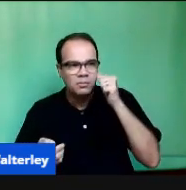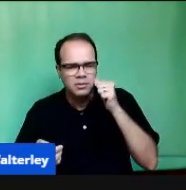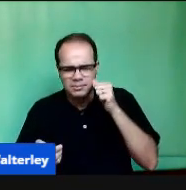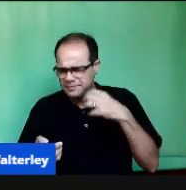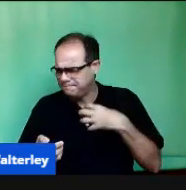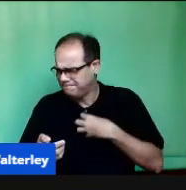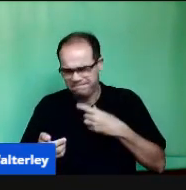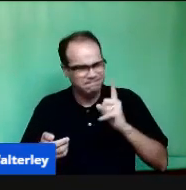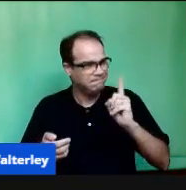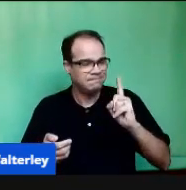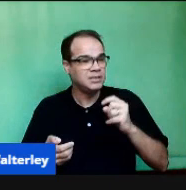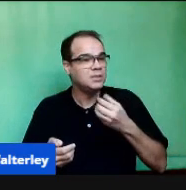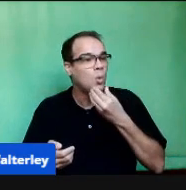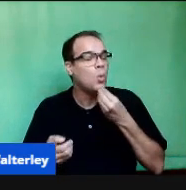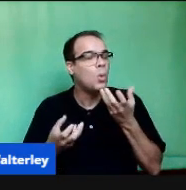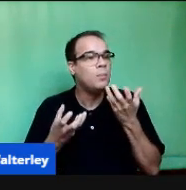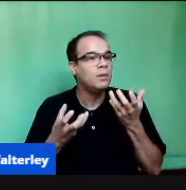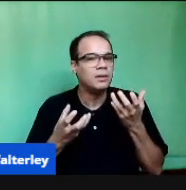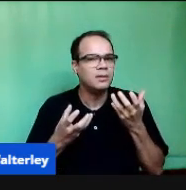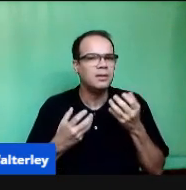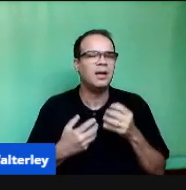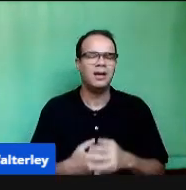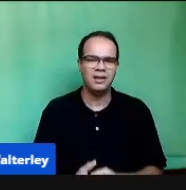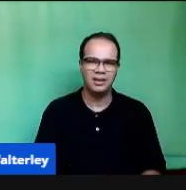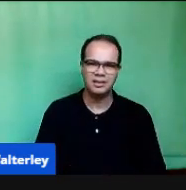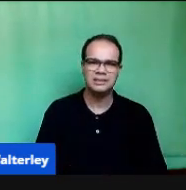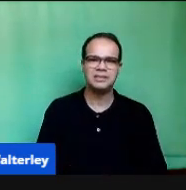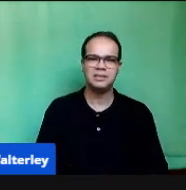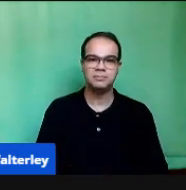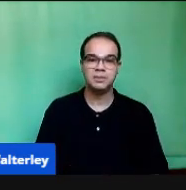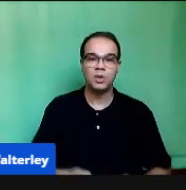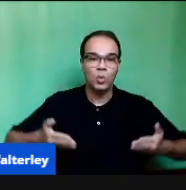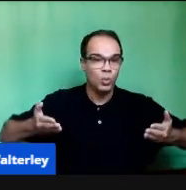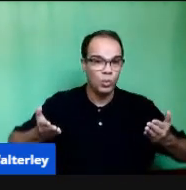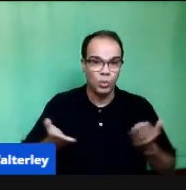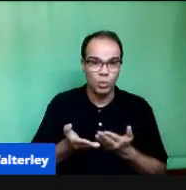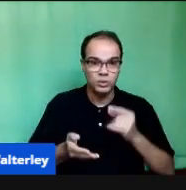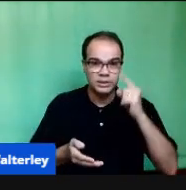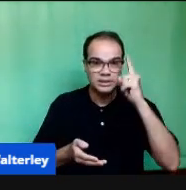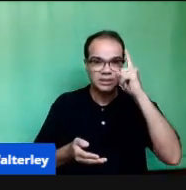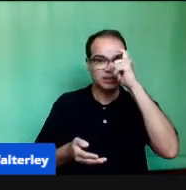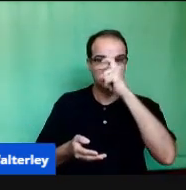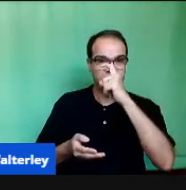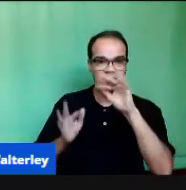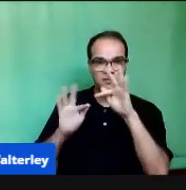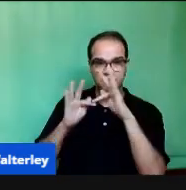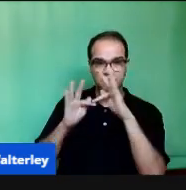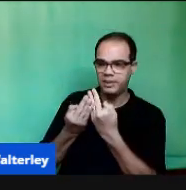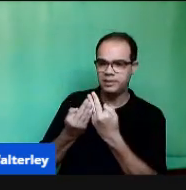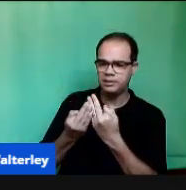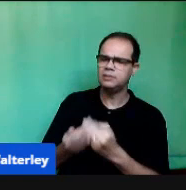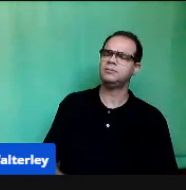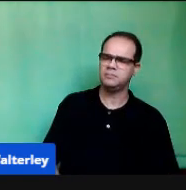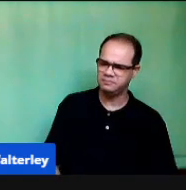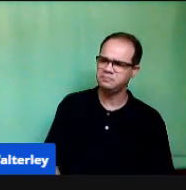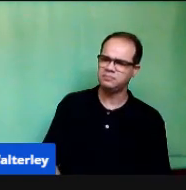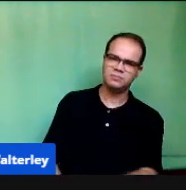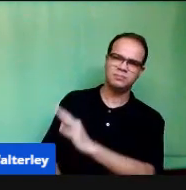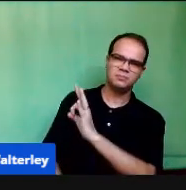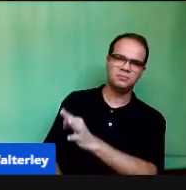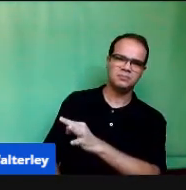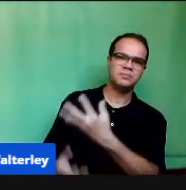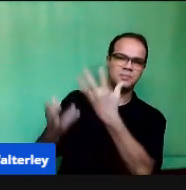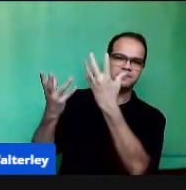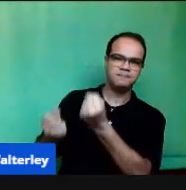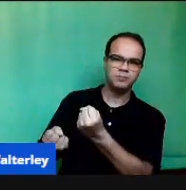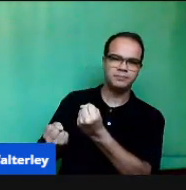a partir disso é muito difícil, ainda hoje, uma família que consiga compreender e acolher. Não só